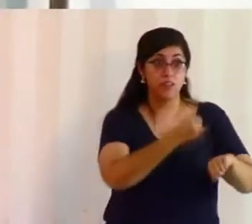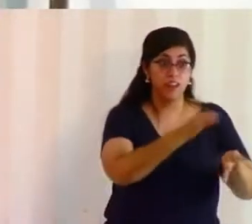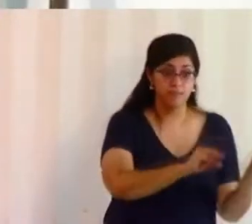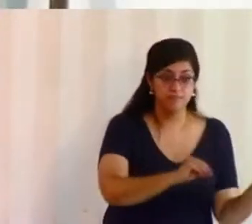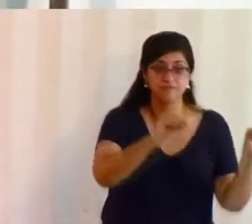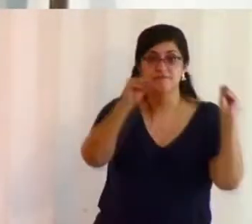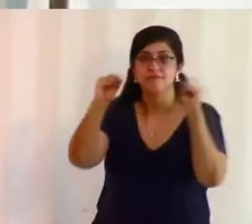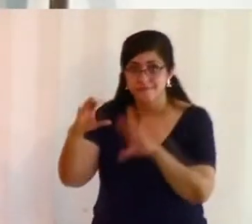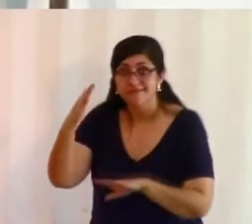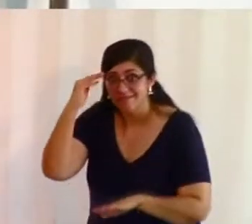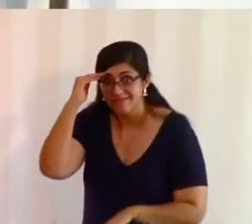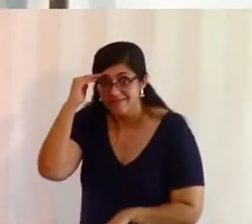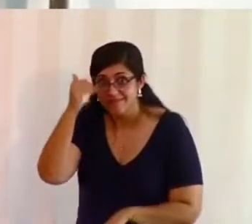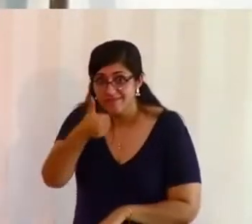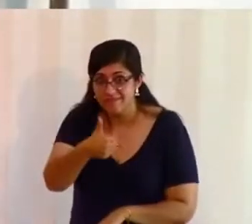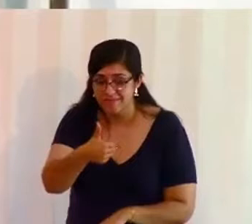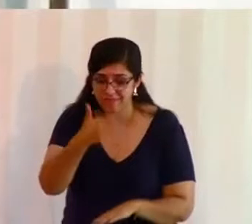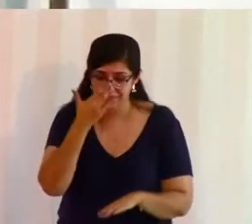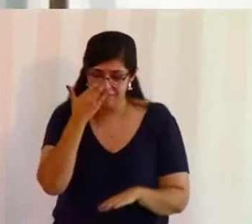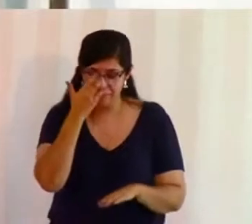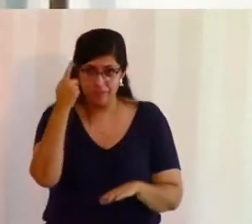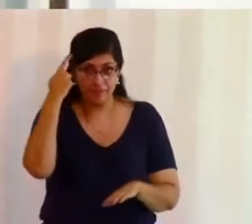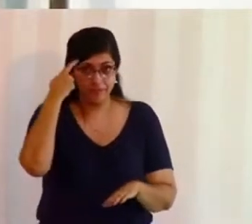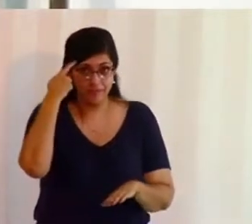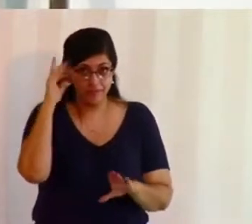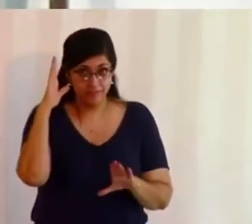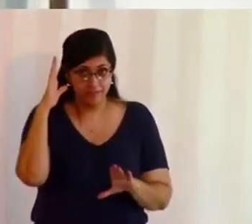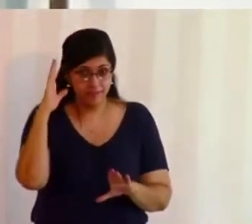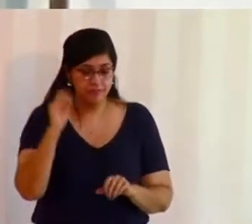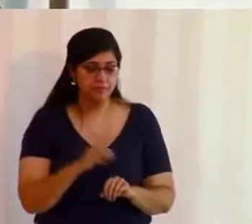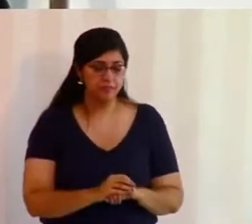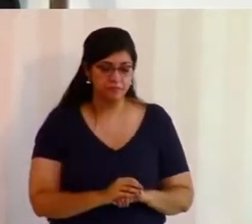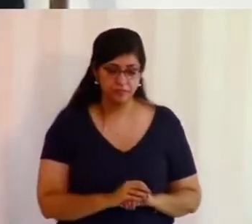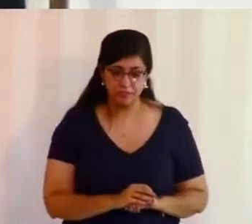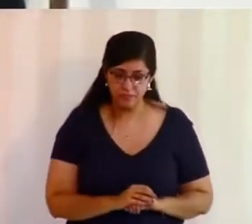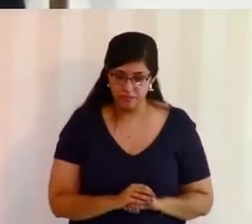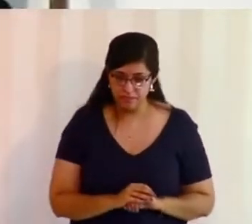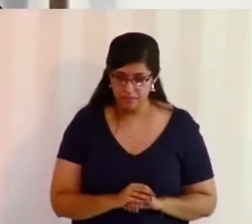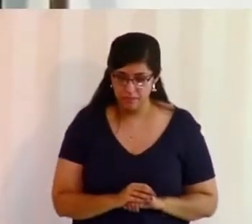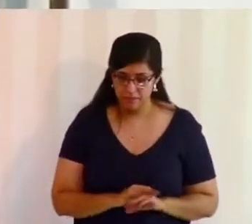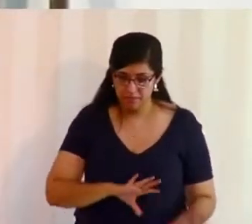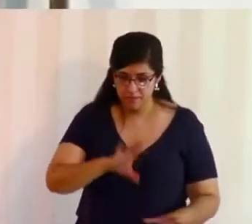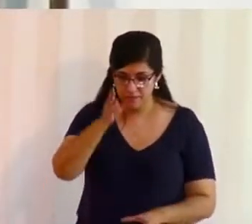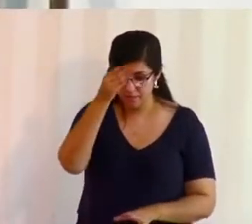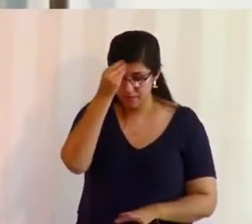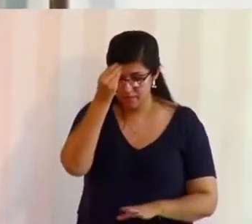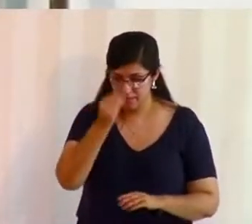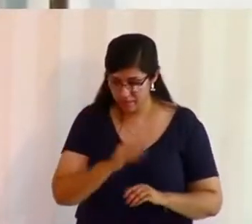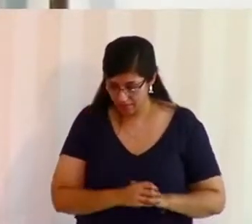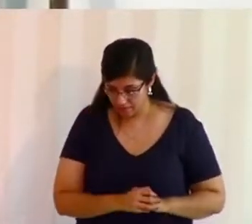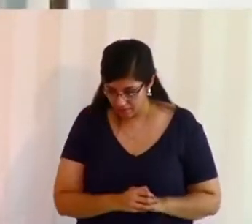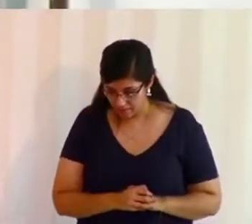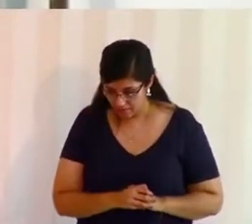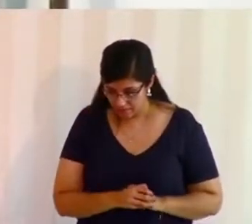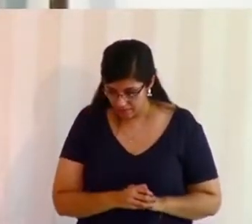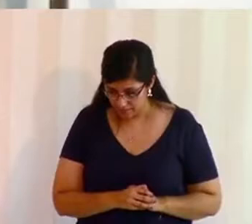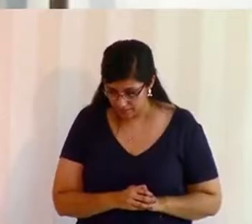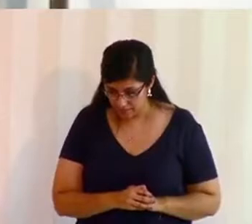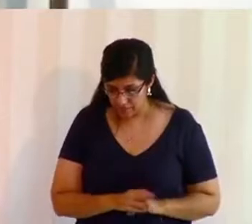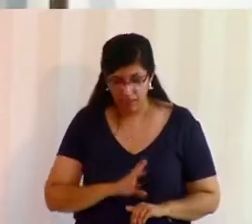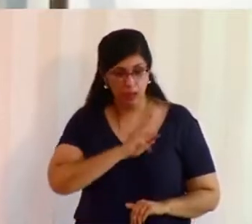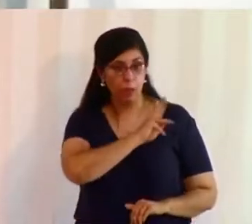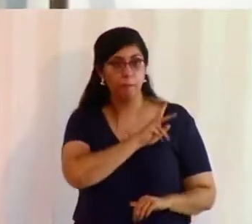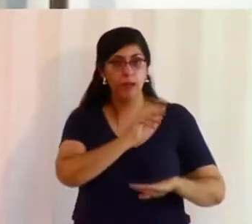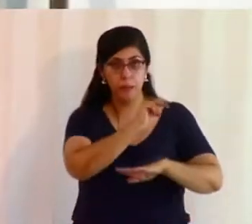vai entrar nessa história. O texto diz então que agora vai começar uma situação, porque Paulo e Barnabé planejam a segunda